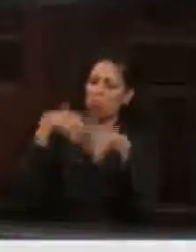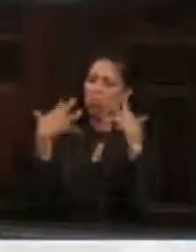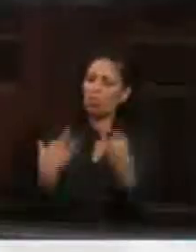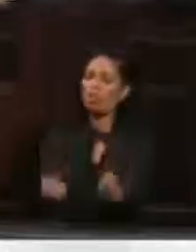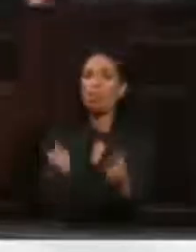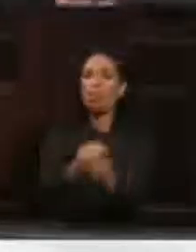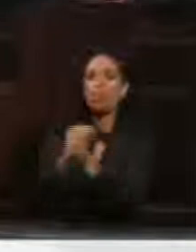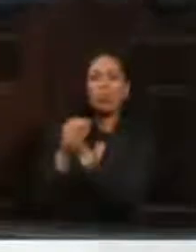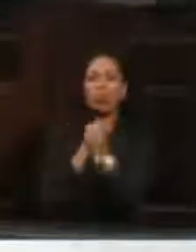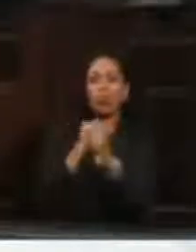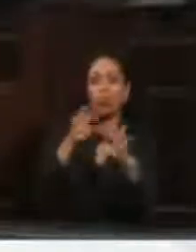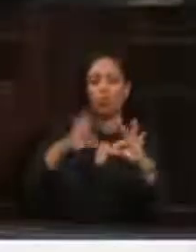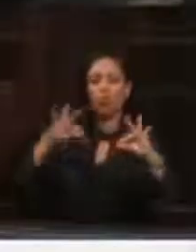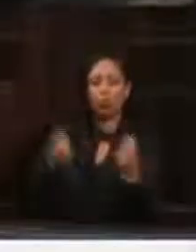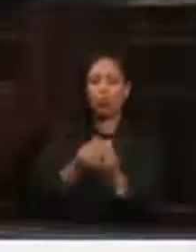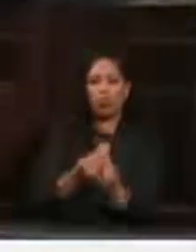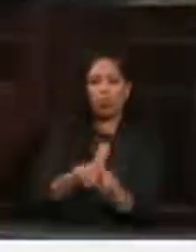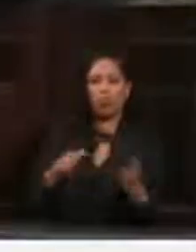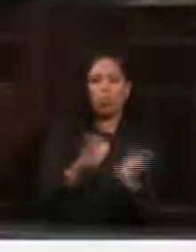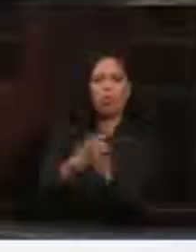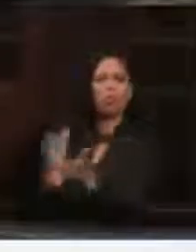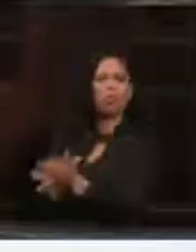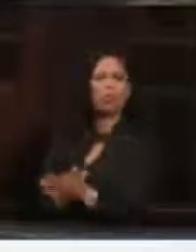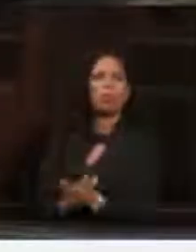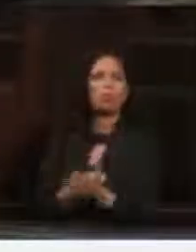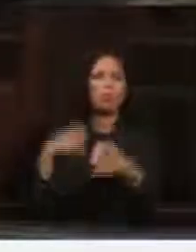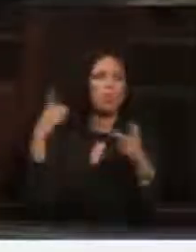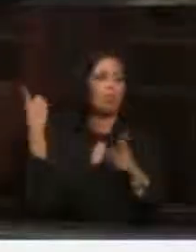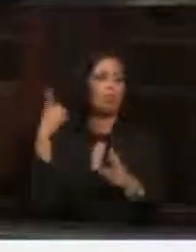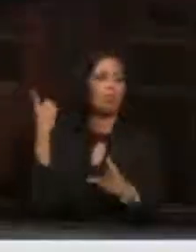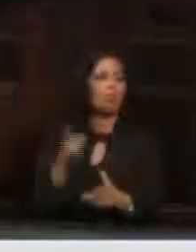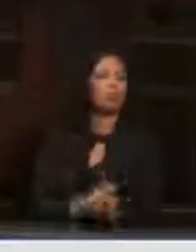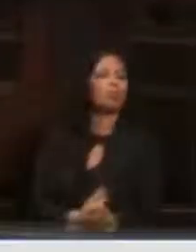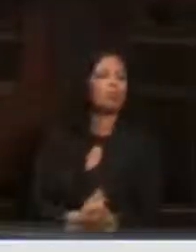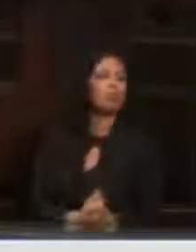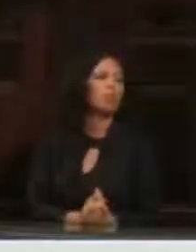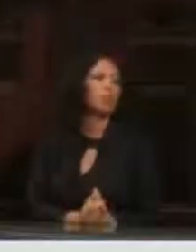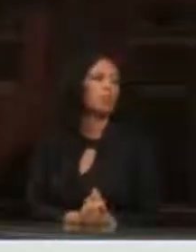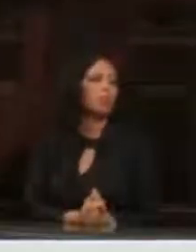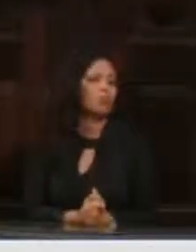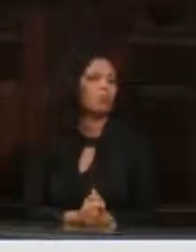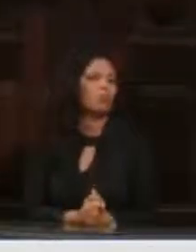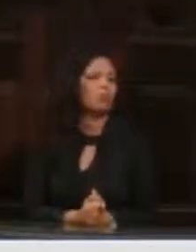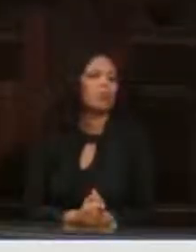apoio em todas as espécies, tá bom? Obrigado. Parabéns, deputado. Obrigado.